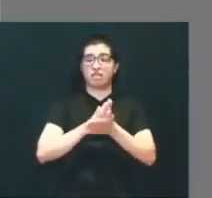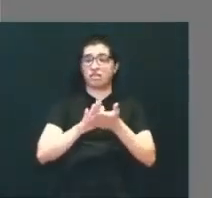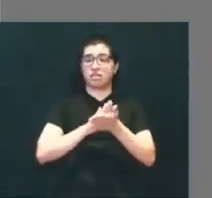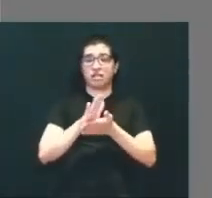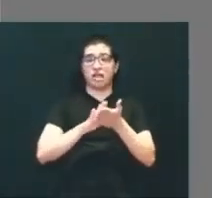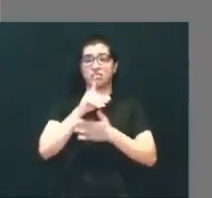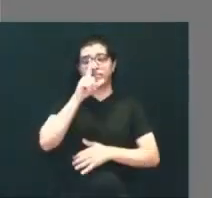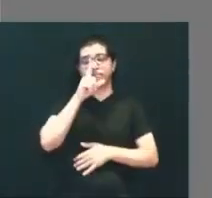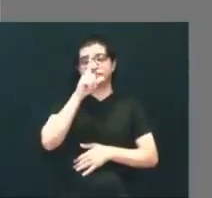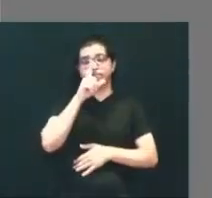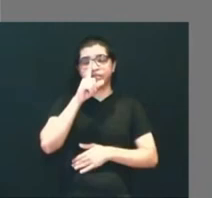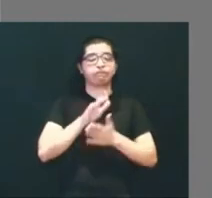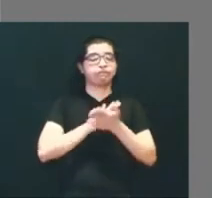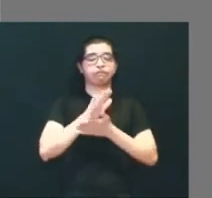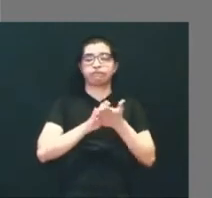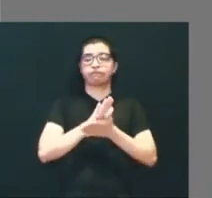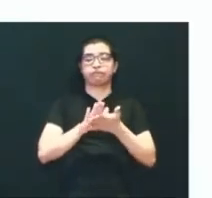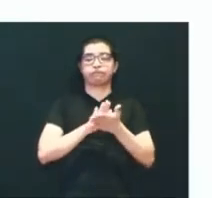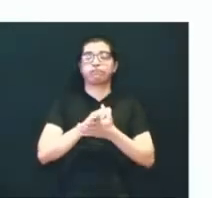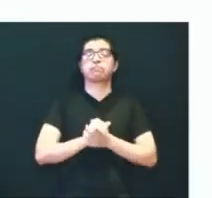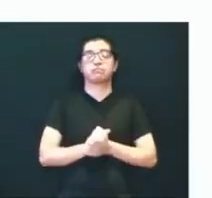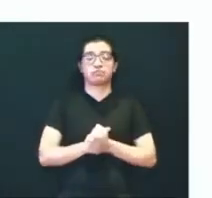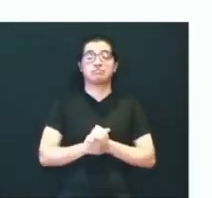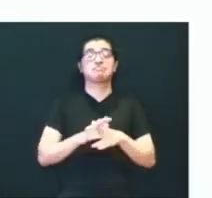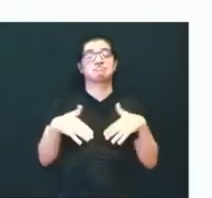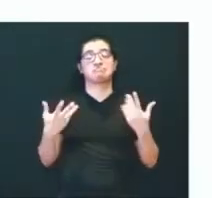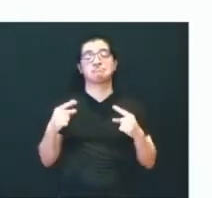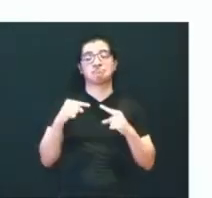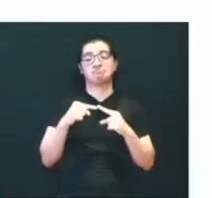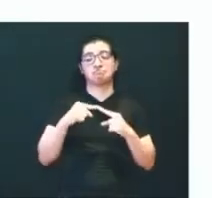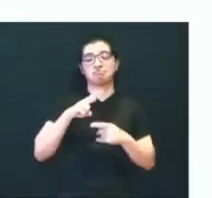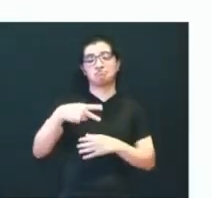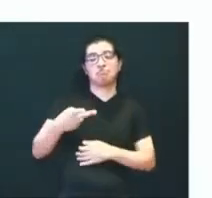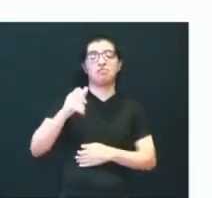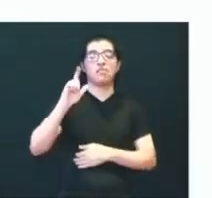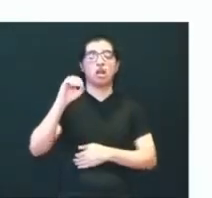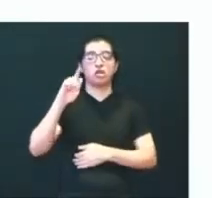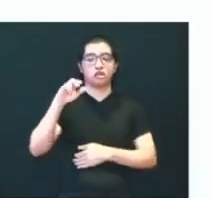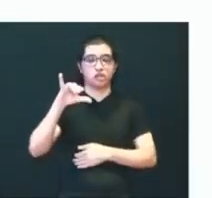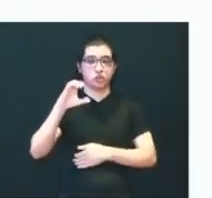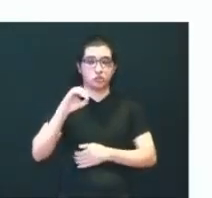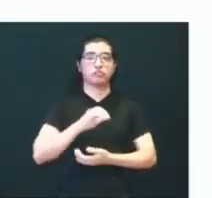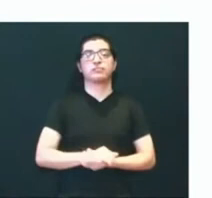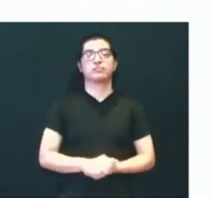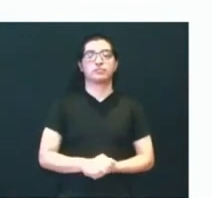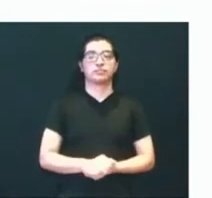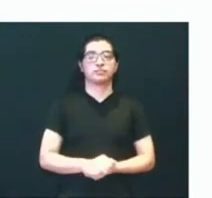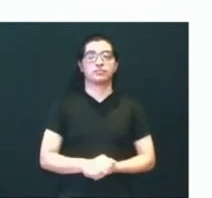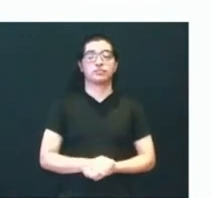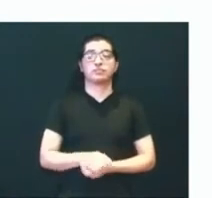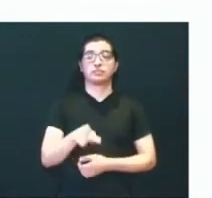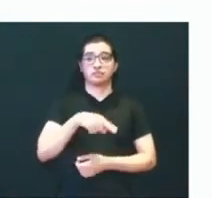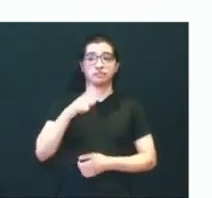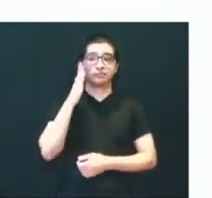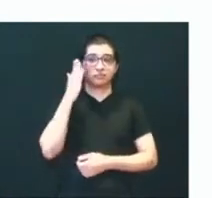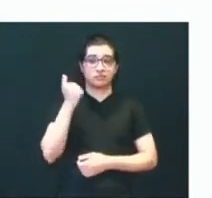baixo risco de mortalidade relacionada ao transplante, então esse paciente vai para o transplante alogênico. Como vocês viram, não é